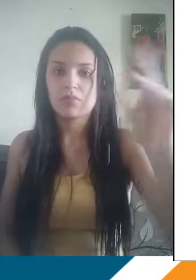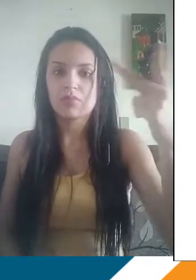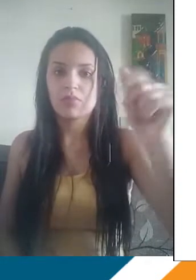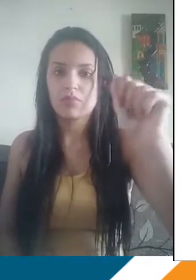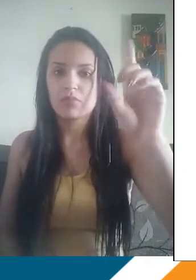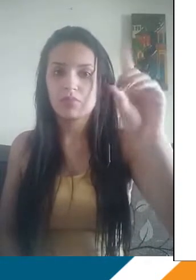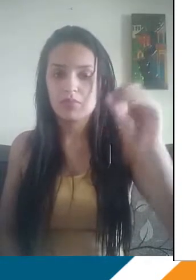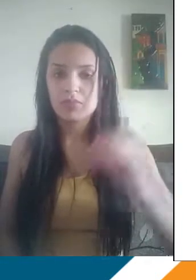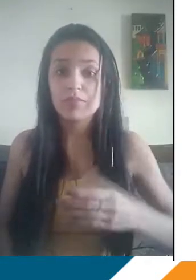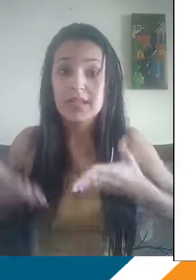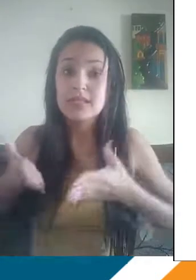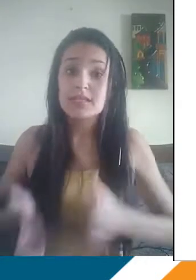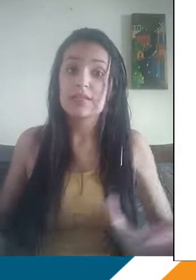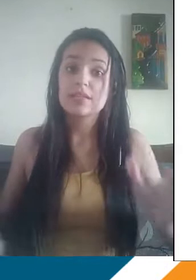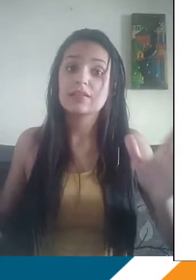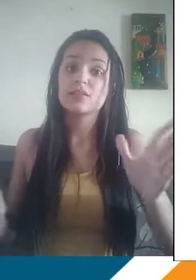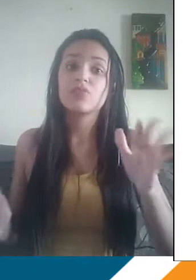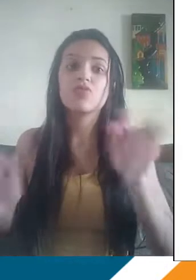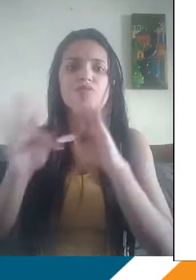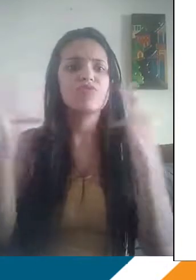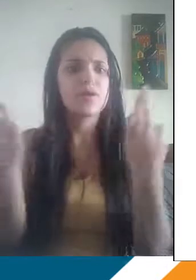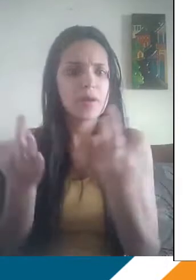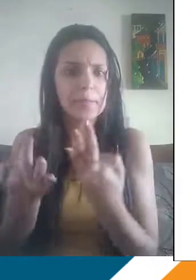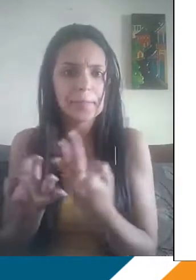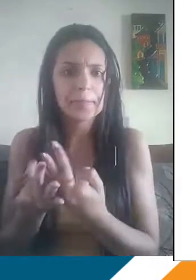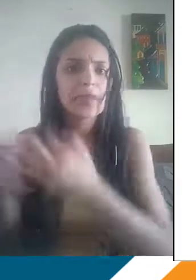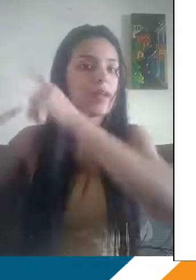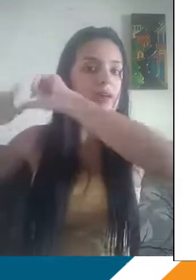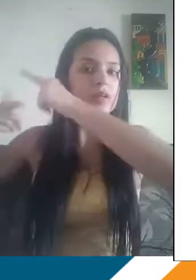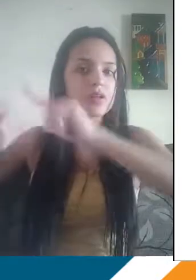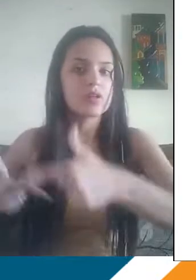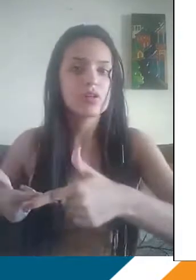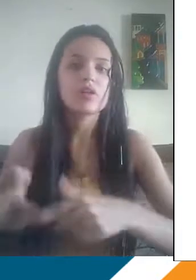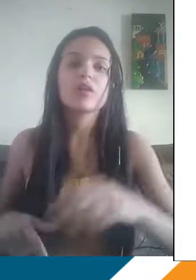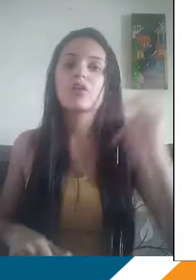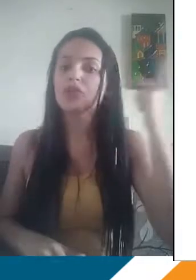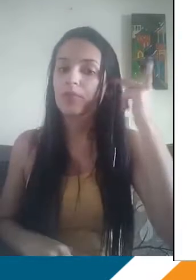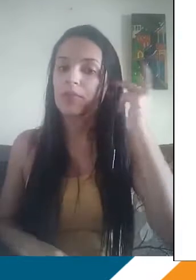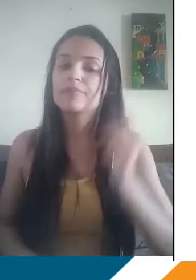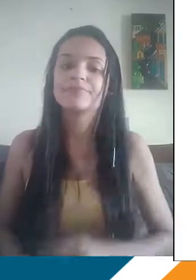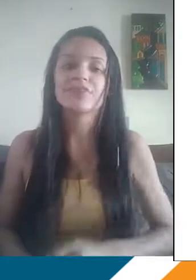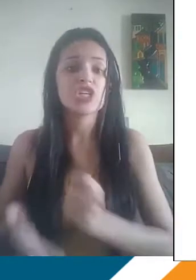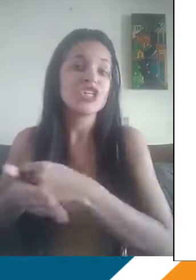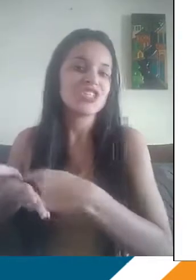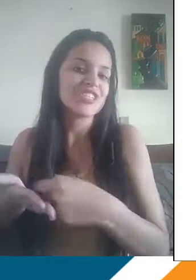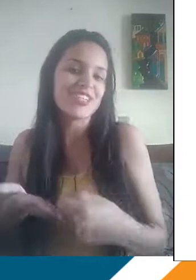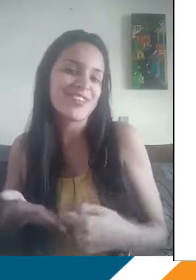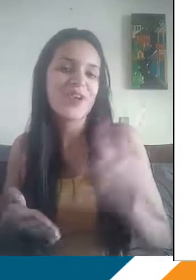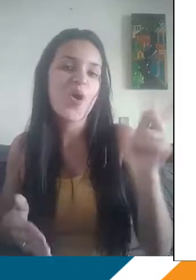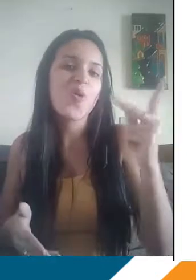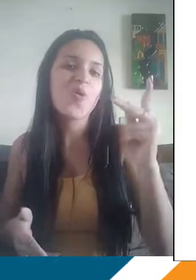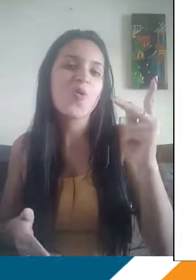Paulo e a sua escrita tinha um estilo mais leve e bem-humorado. Geralmente suas histórias